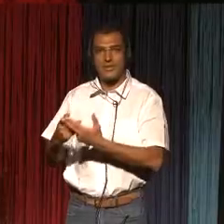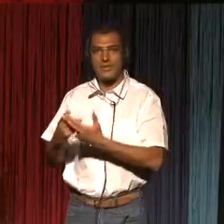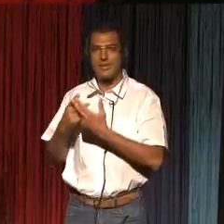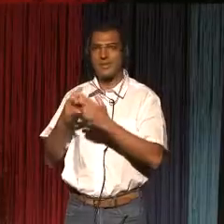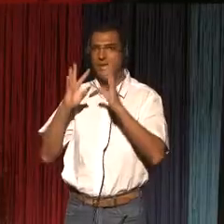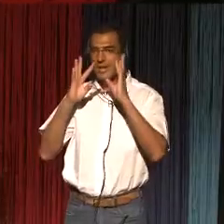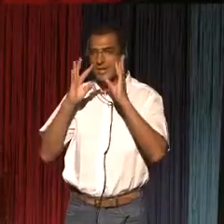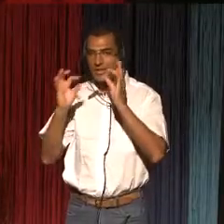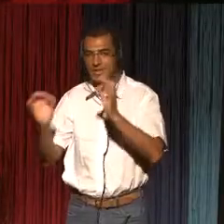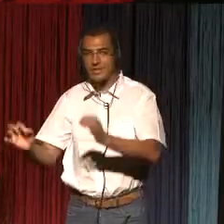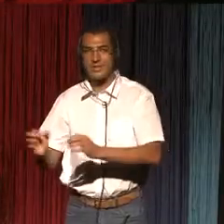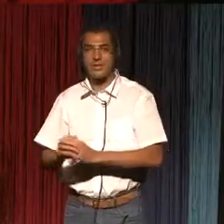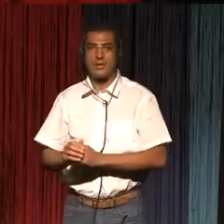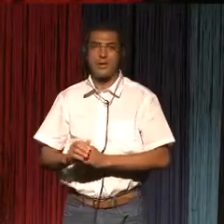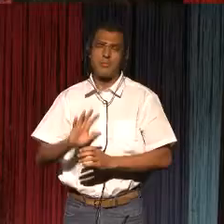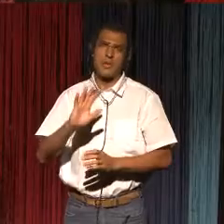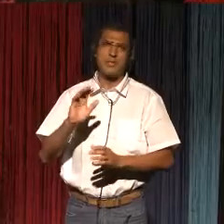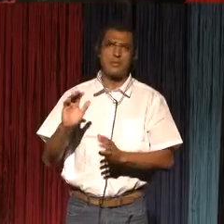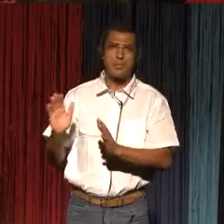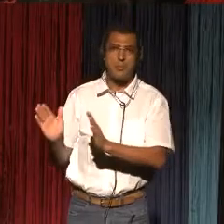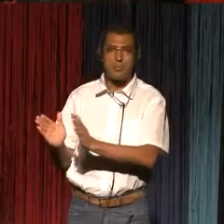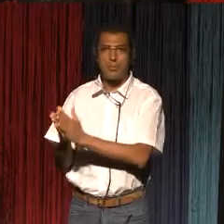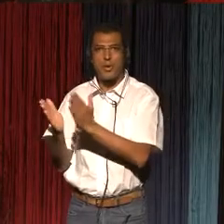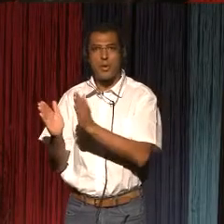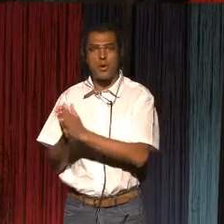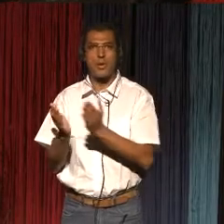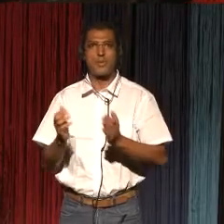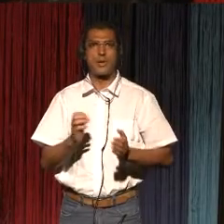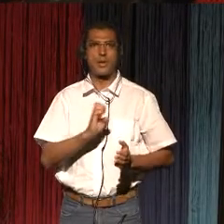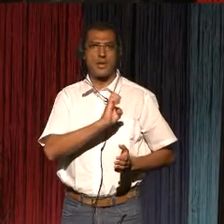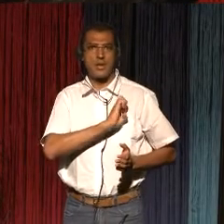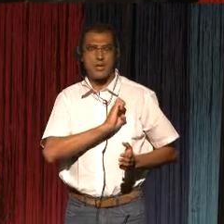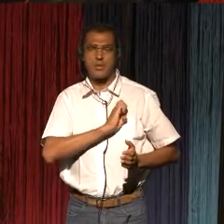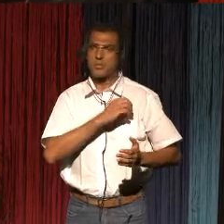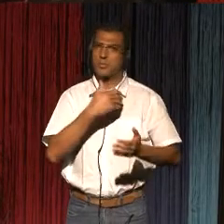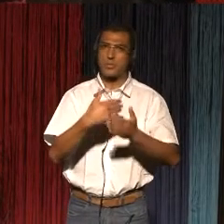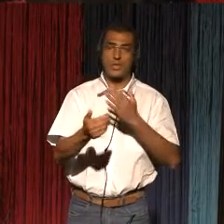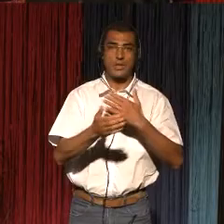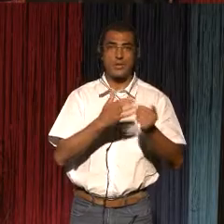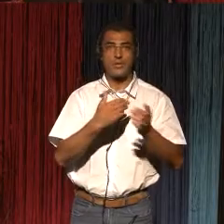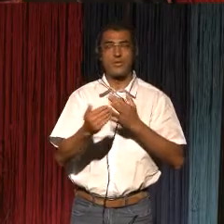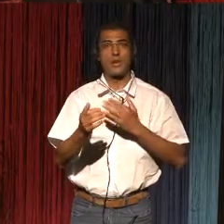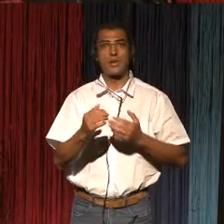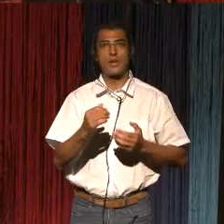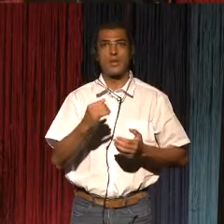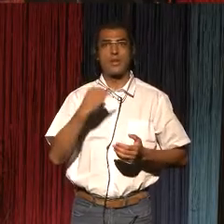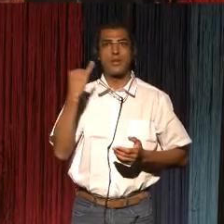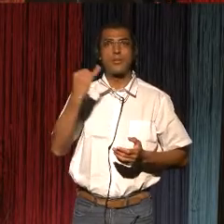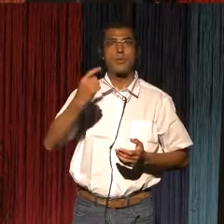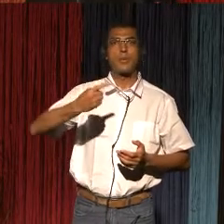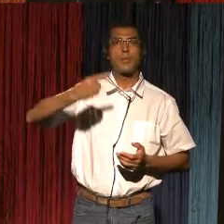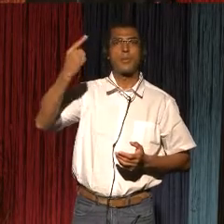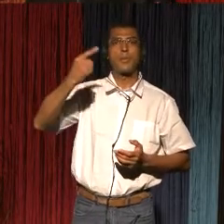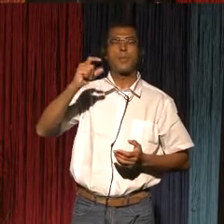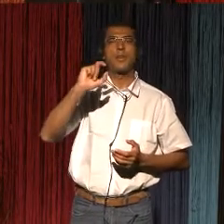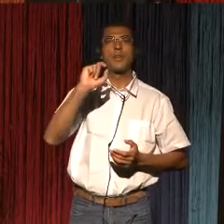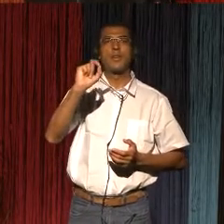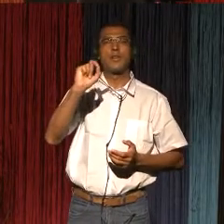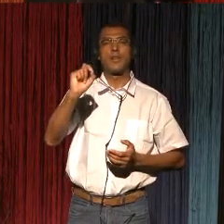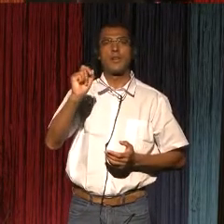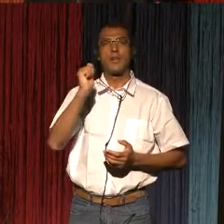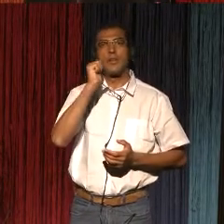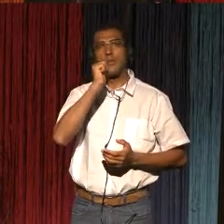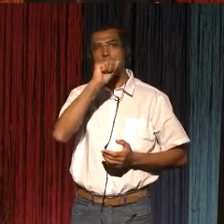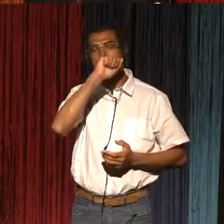tinham menos problemas comportamentais que as crianças de classes mais altas. Portanto, o fator que mais mitiga